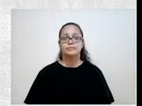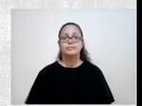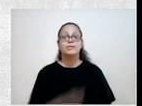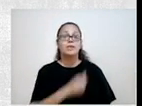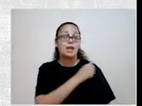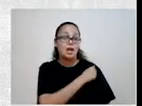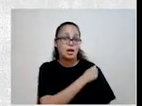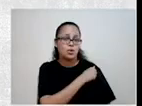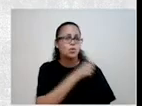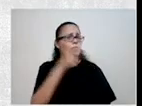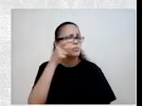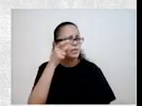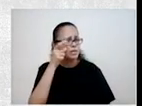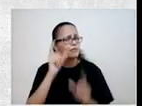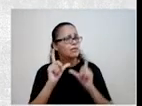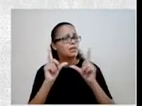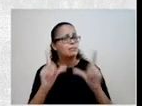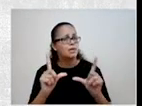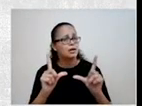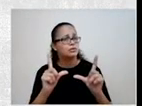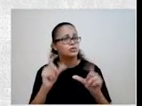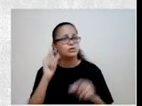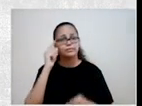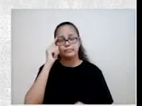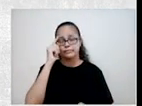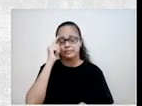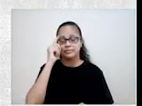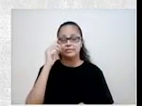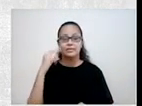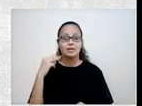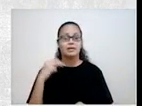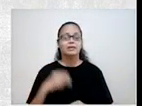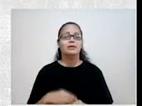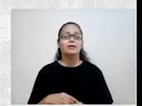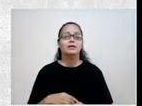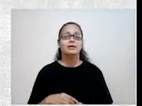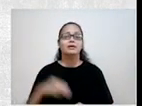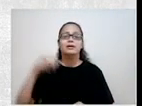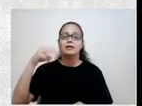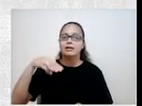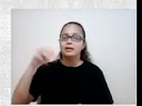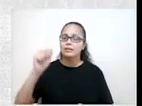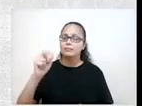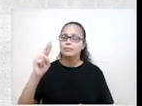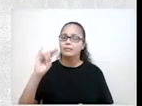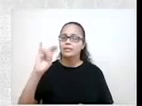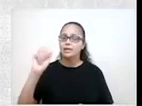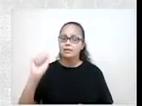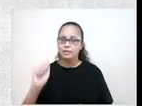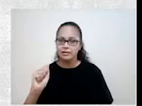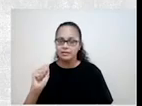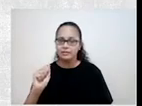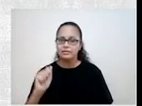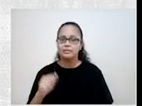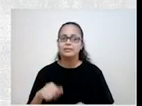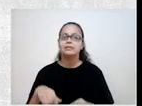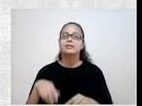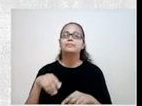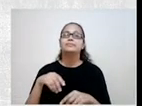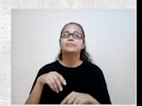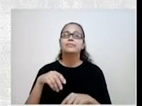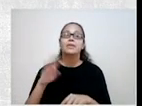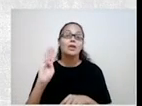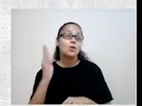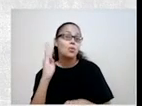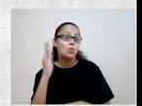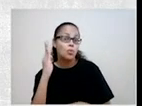Pessoal, observe essa imagem aqui ao lado. É Maria Madalena, uma personagem bíblica esculpida em madeira, representada